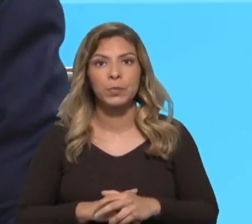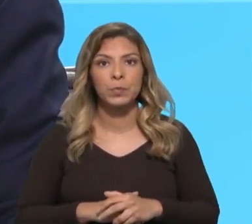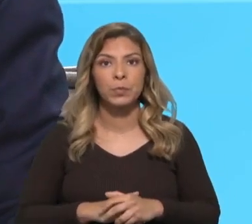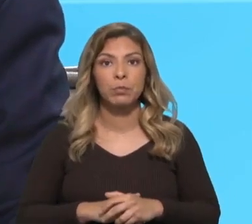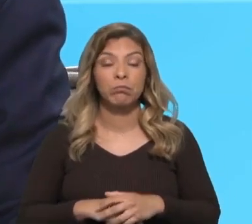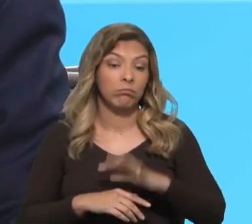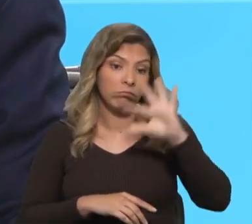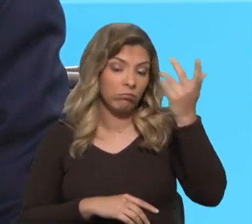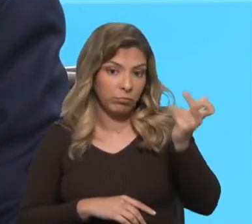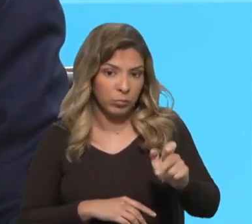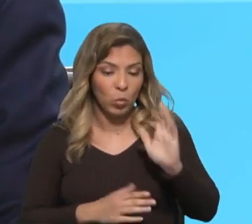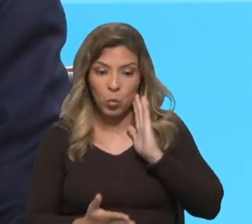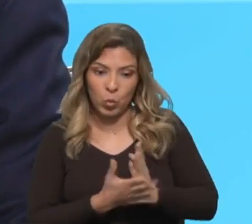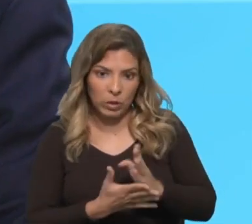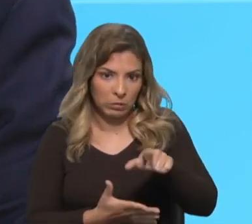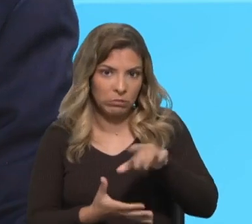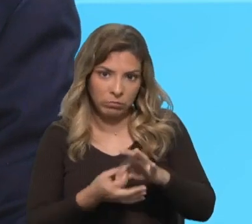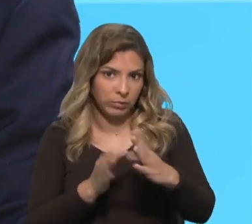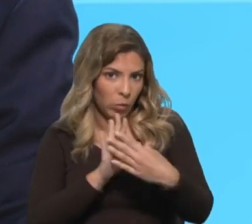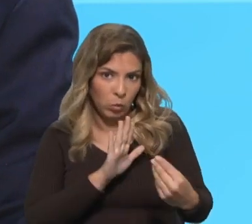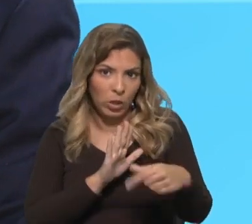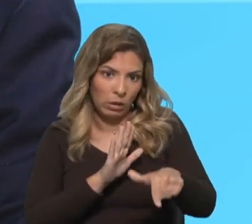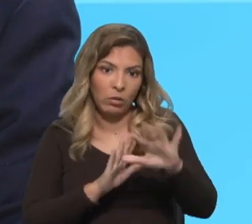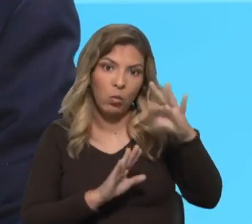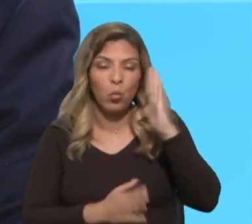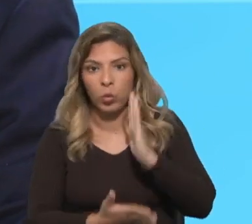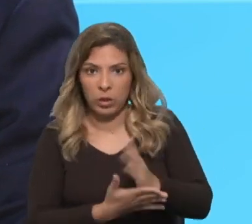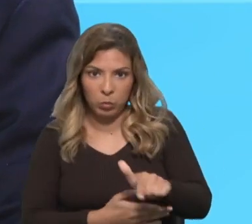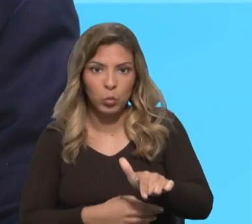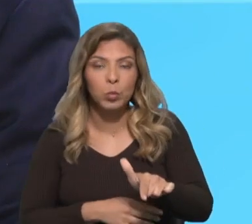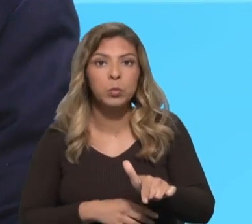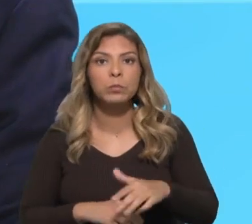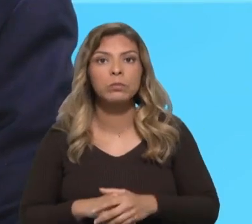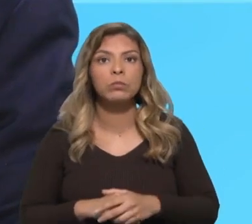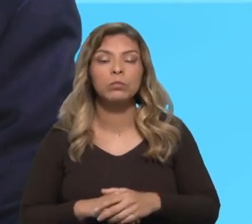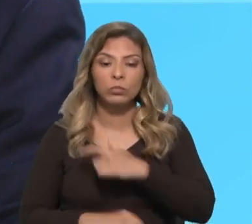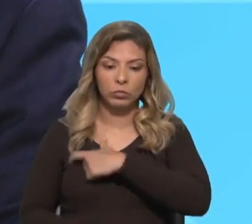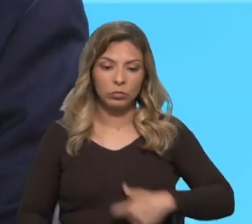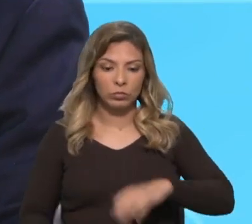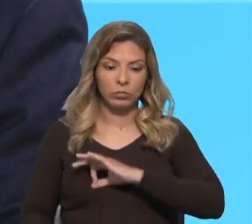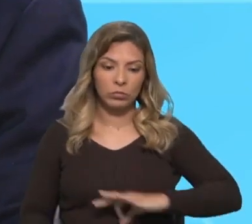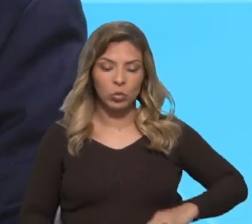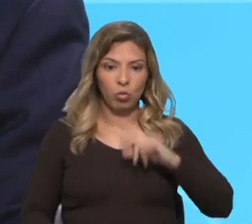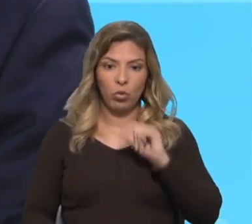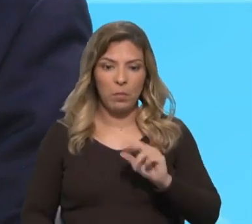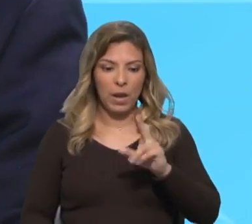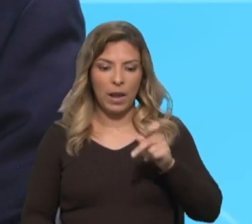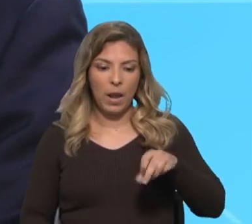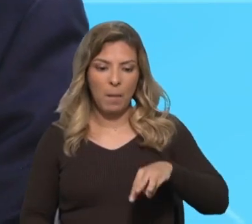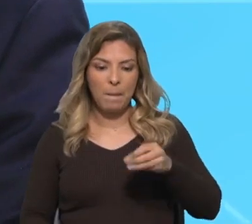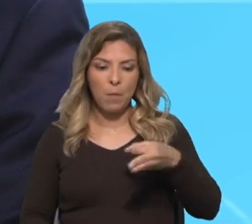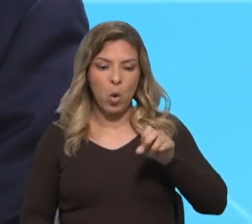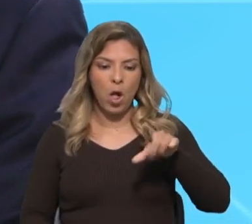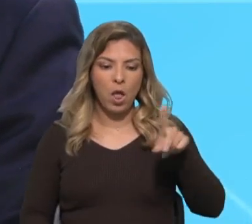aconteceu, e foi a última vez que tal aconteceu, que um cardeal, o cardeal Rampolla, tinha recolhido a